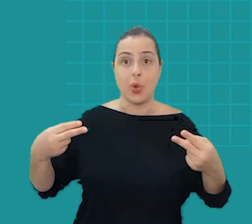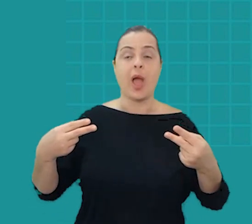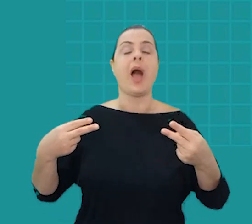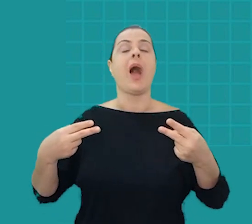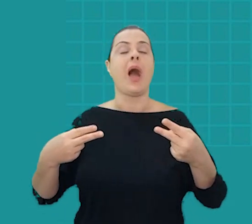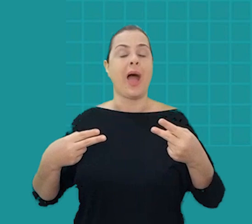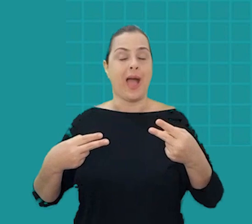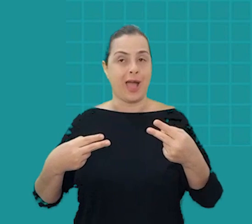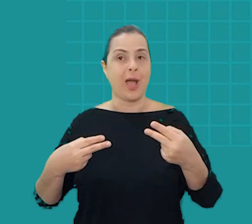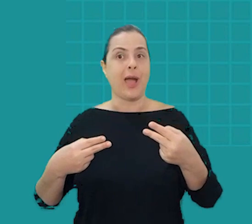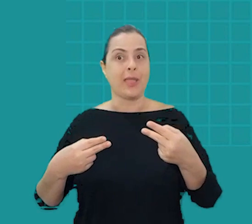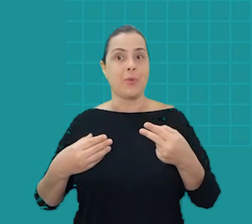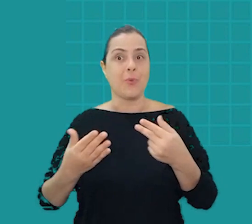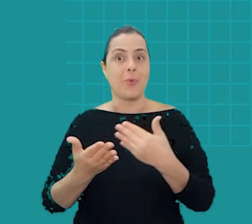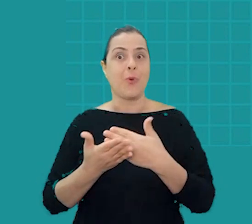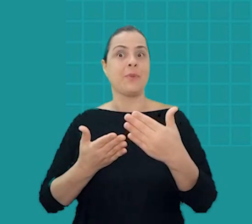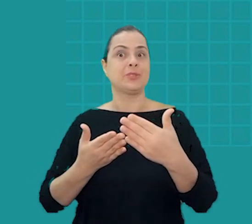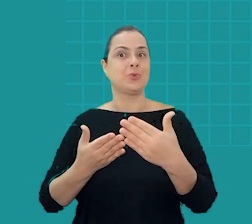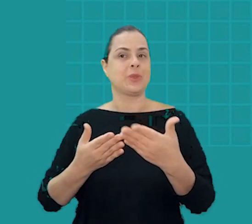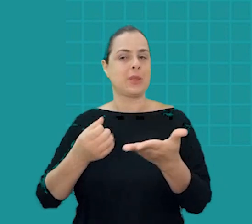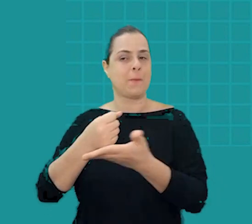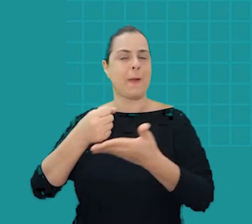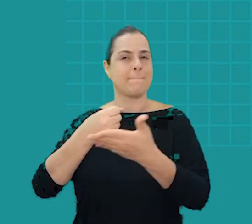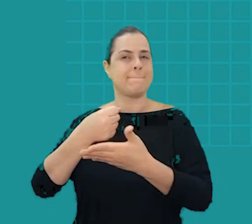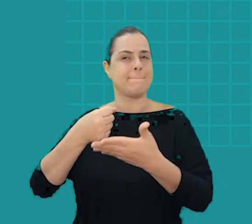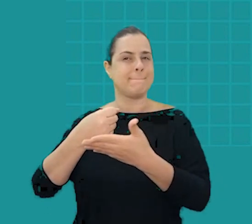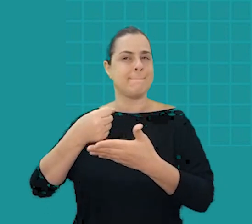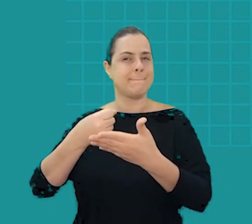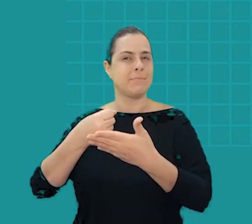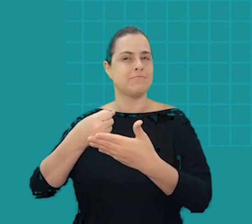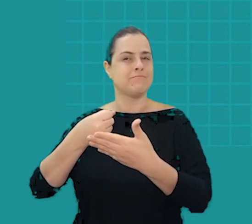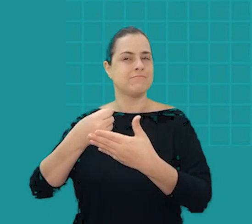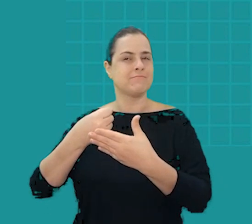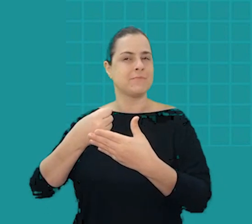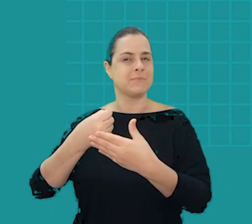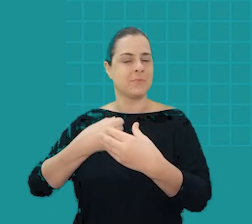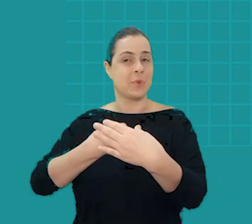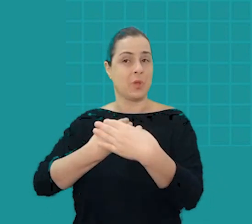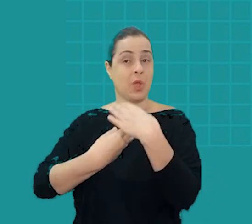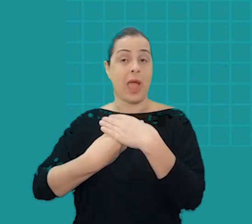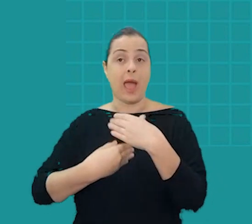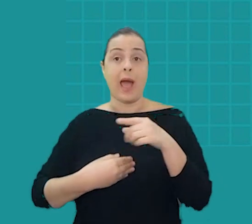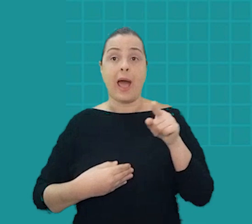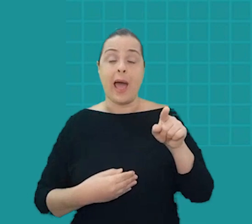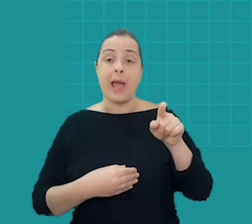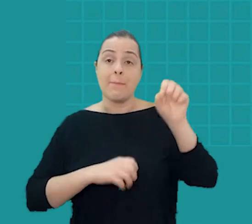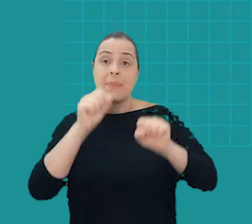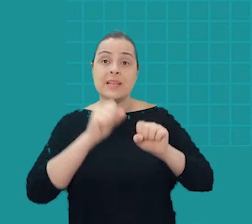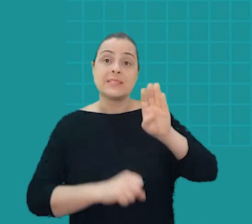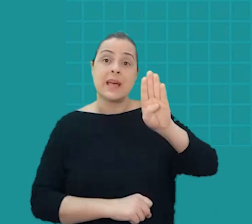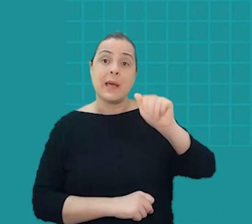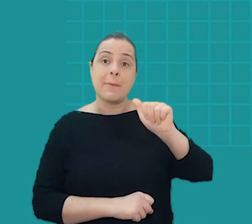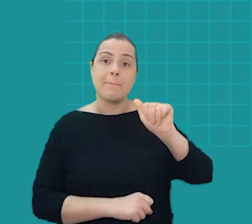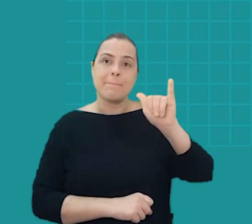puta, estágio não, fiz 2 estágios de 4 meses, foi bem curto, não estava me